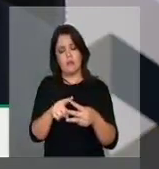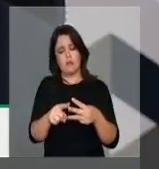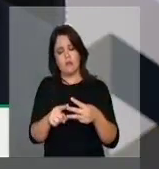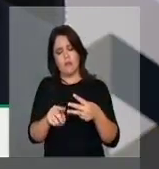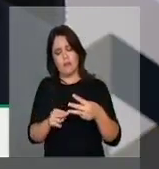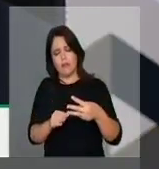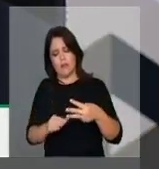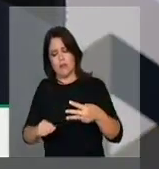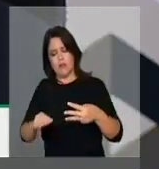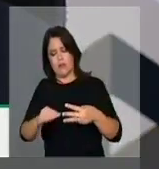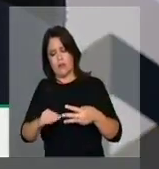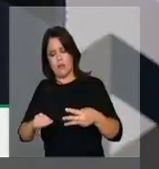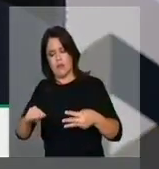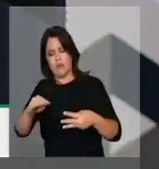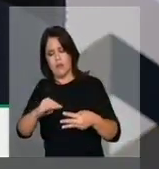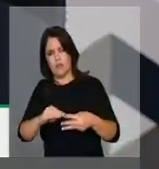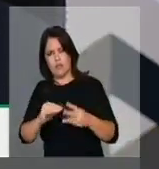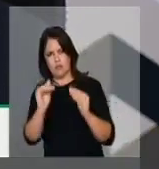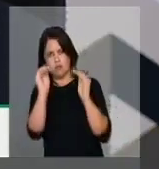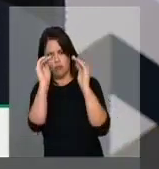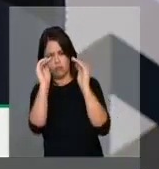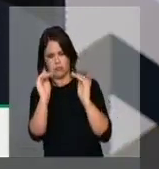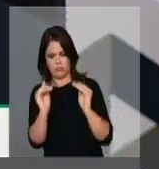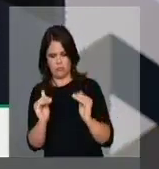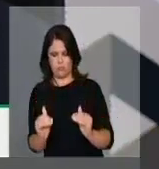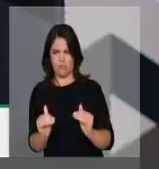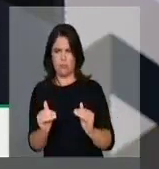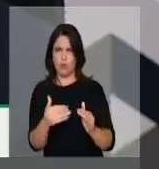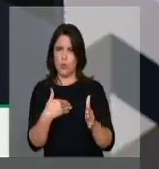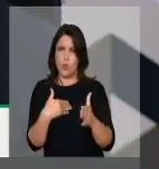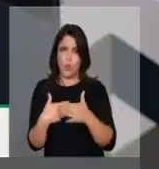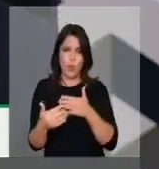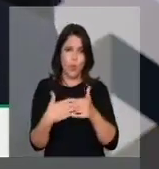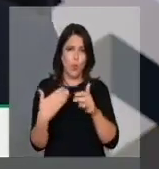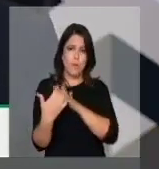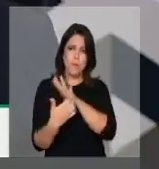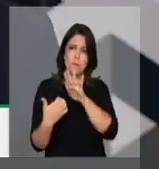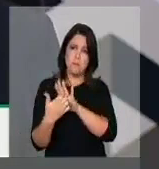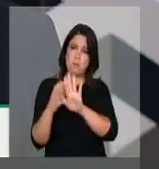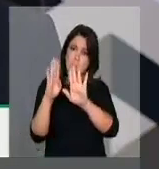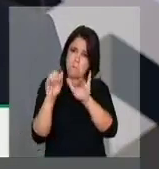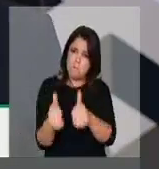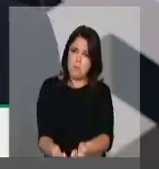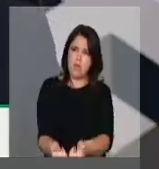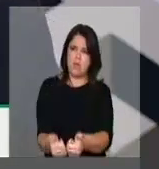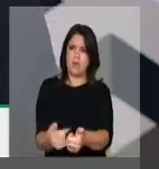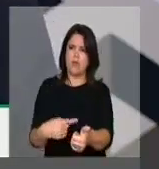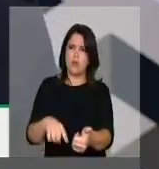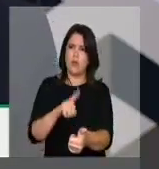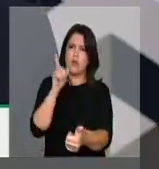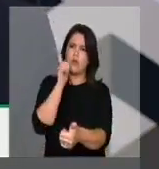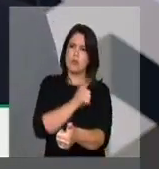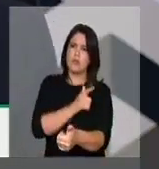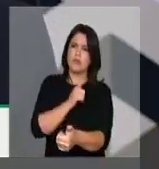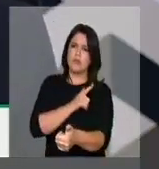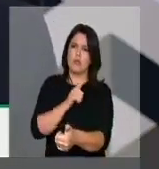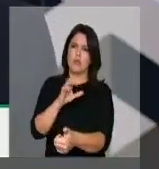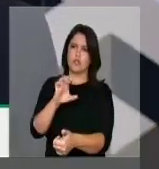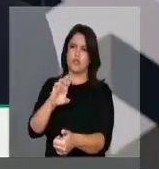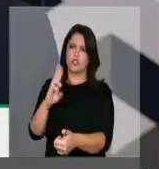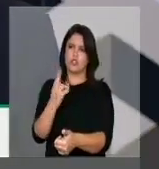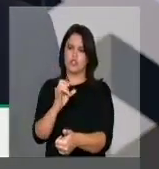3 níveis de governança. Em toda empresa que funciona bem, você tem um